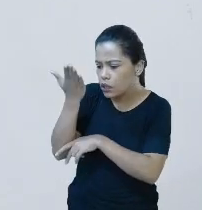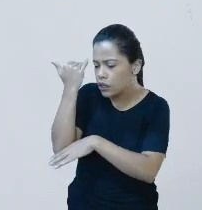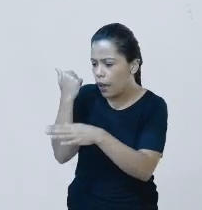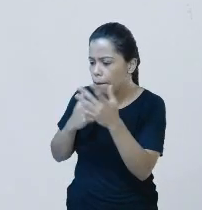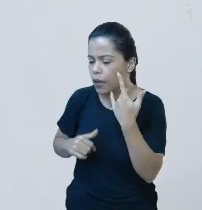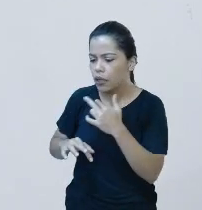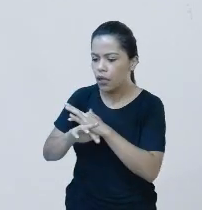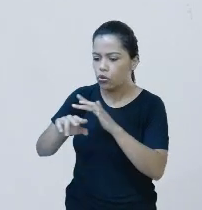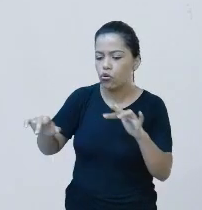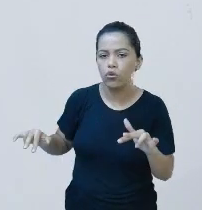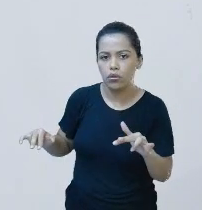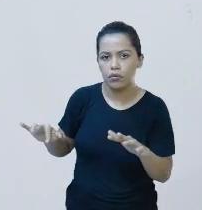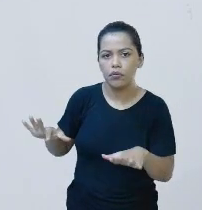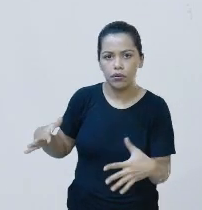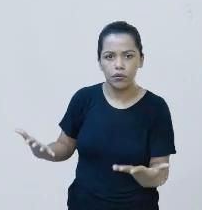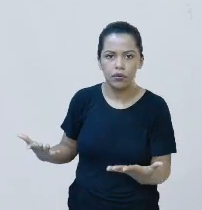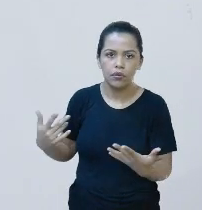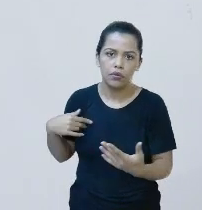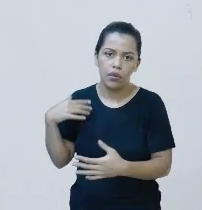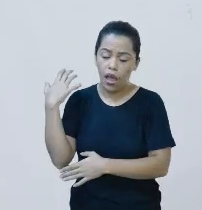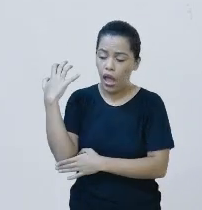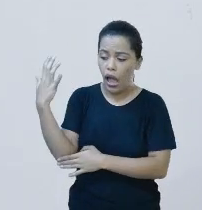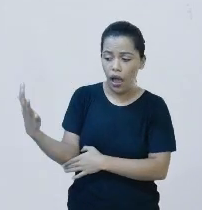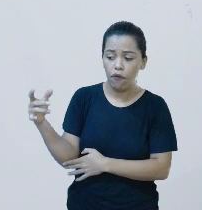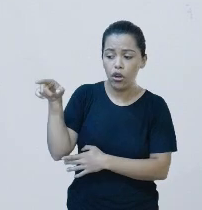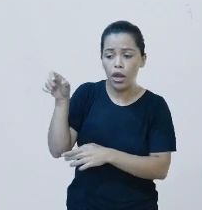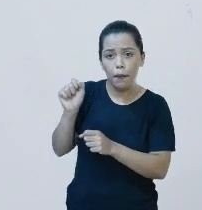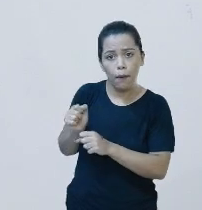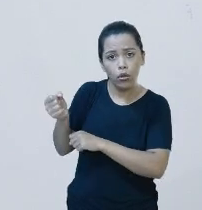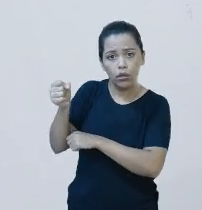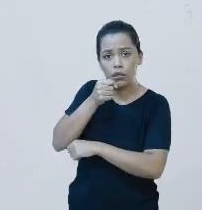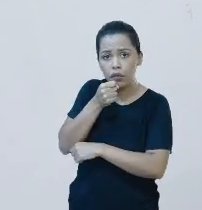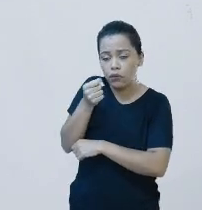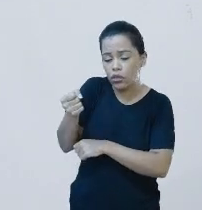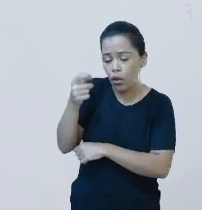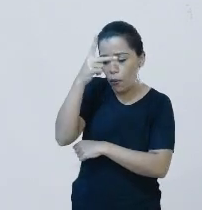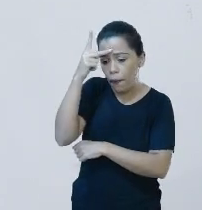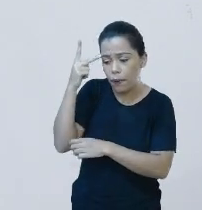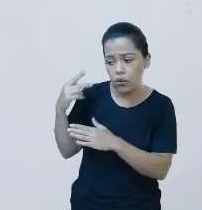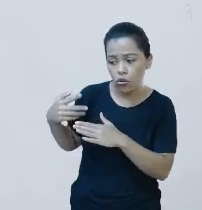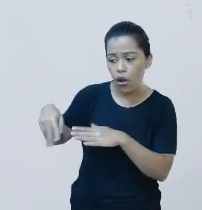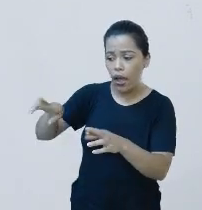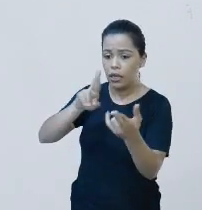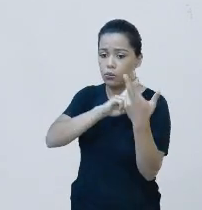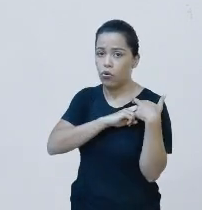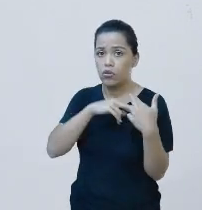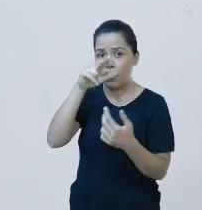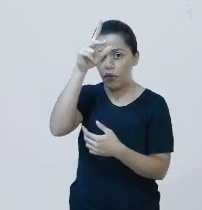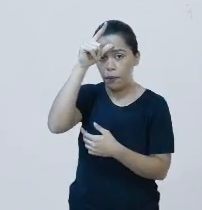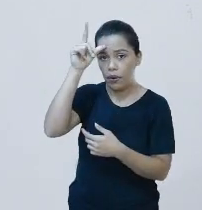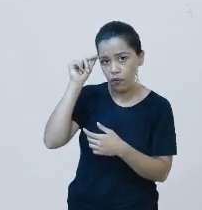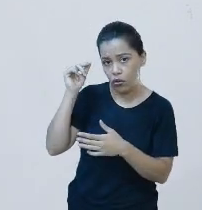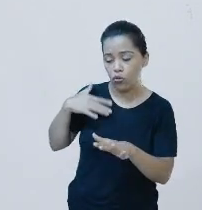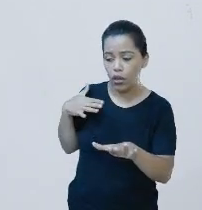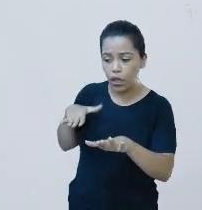No caso da árvore, ele poderia entrevistar alguém da prefeitura responsável por aquele órgão que cuida ali, não é? Da